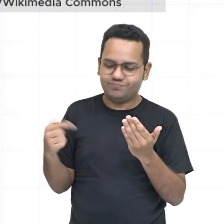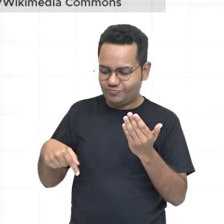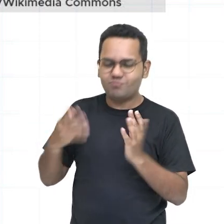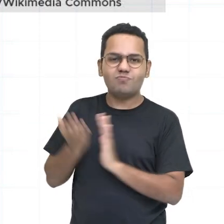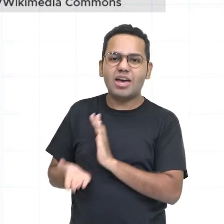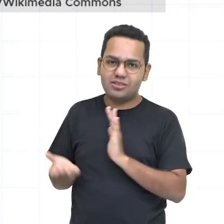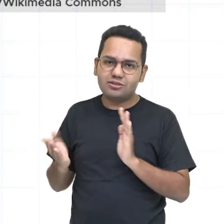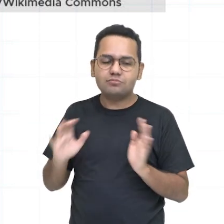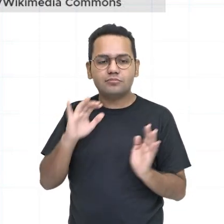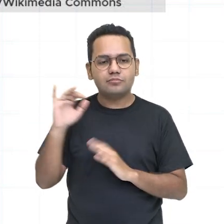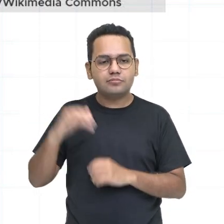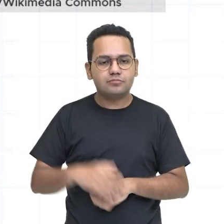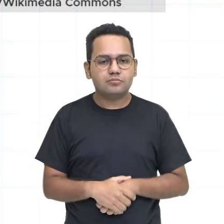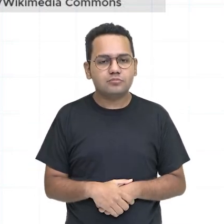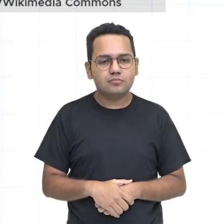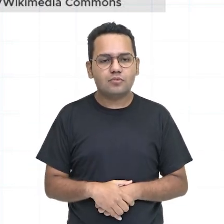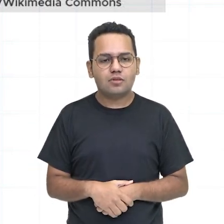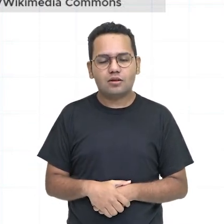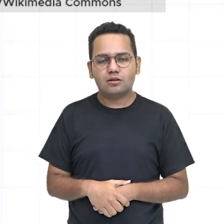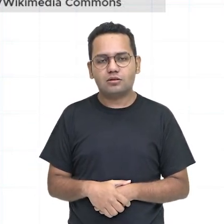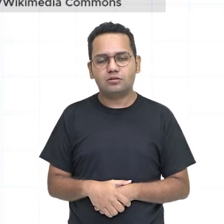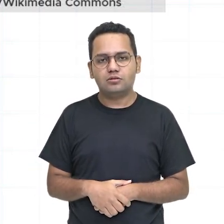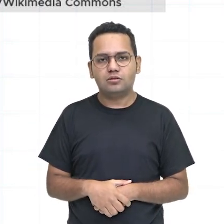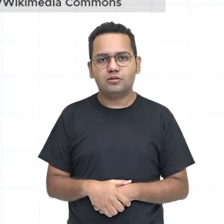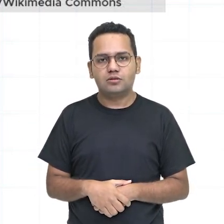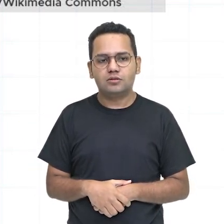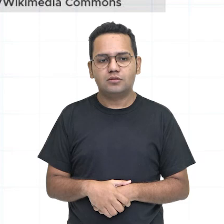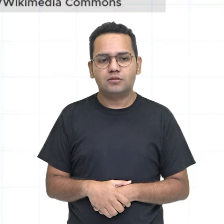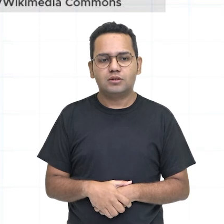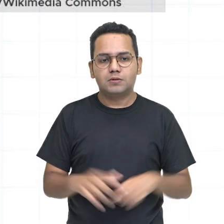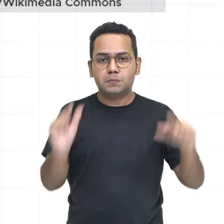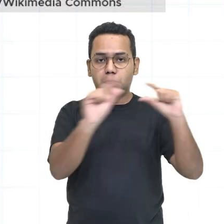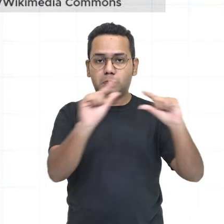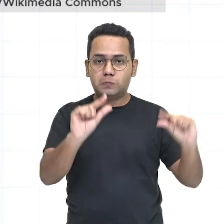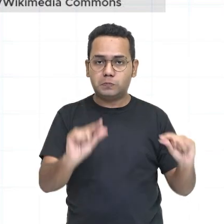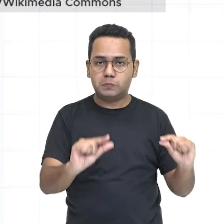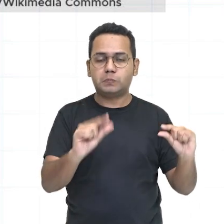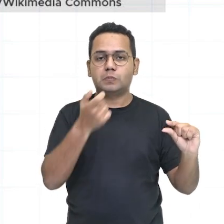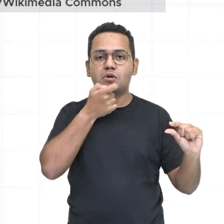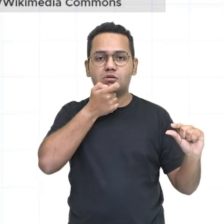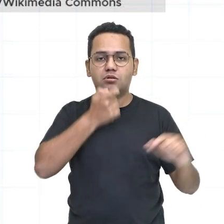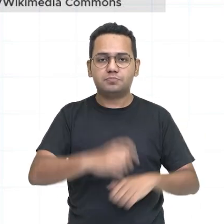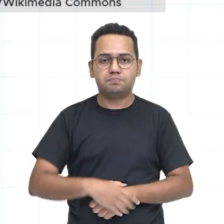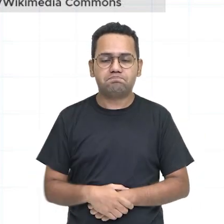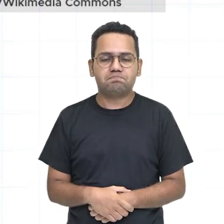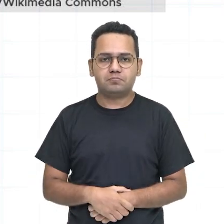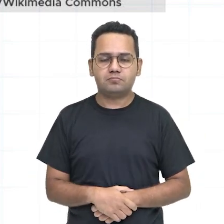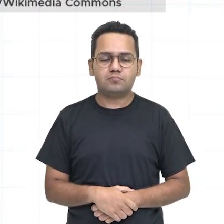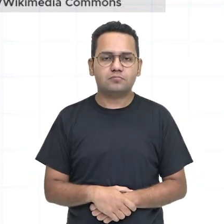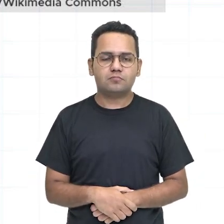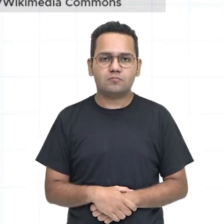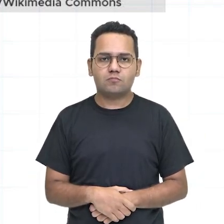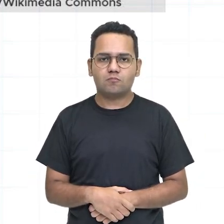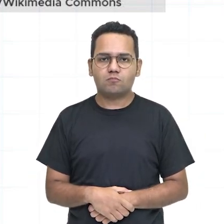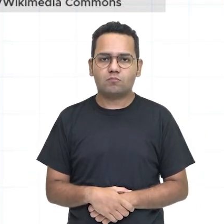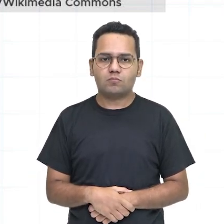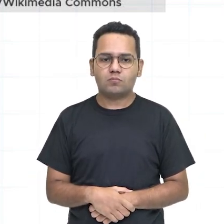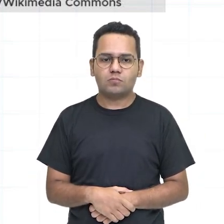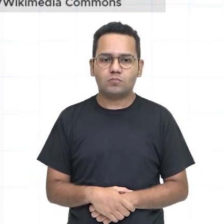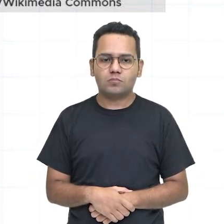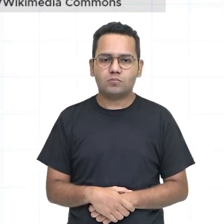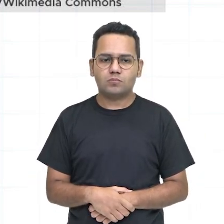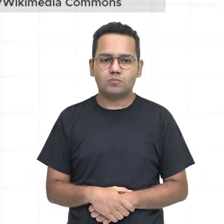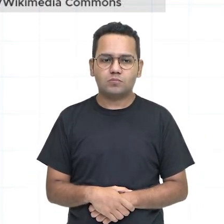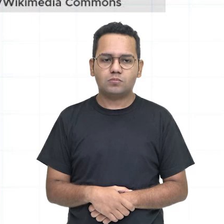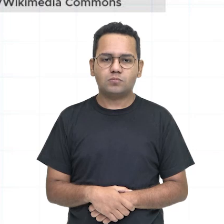a historical and cultural journey. Olha só, gente, a gente vai demorar um pouquinho mais